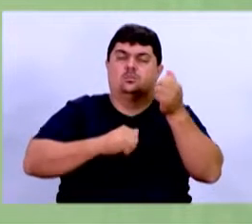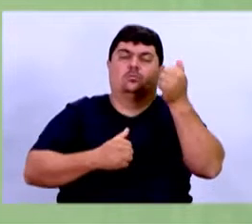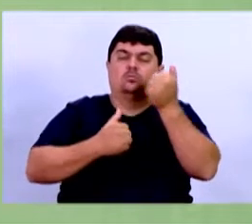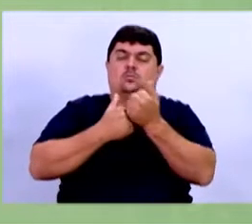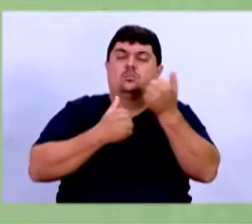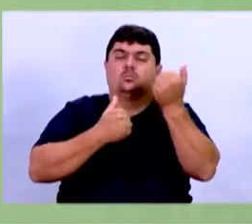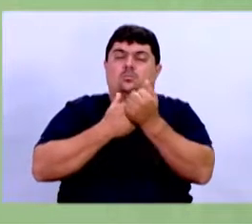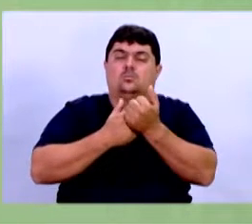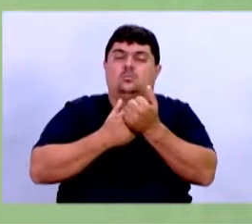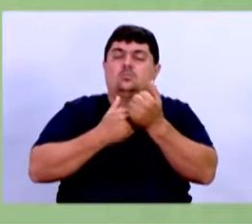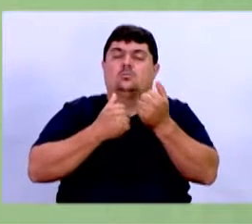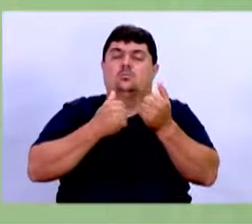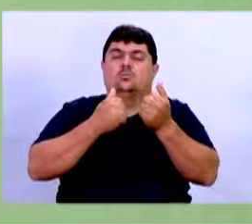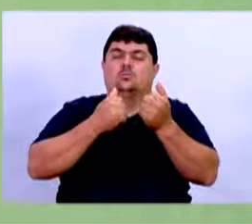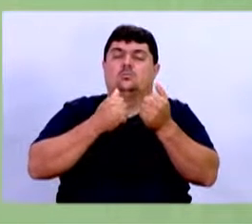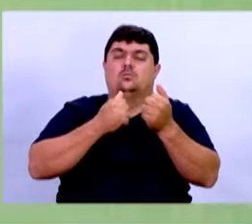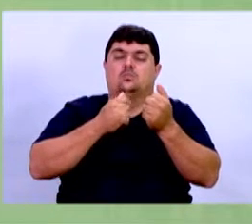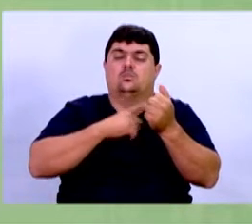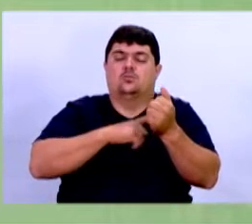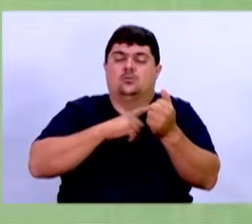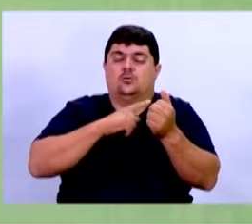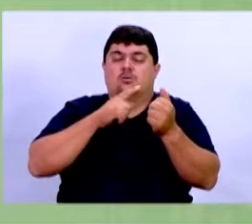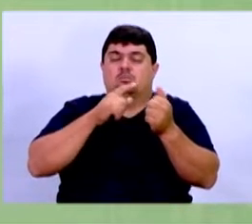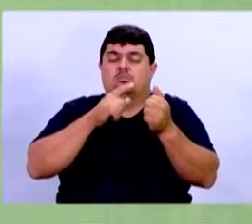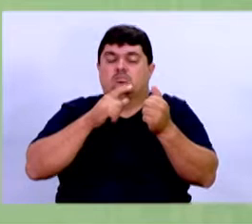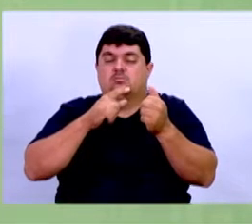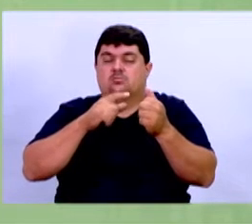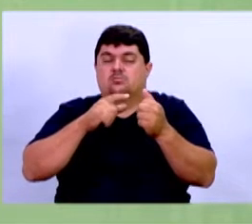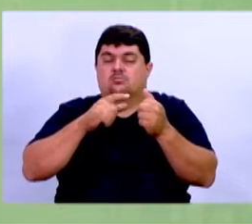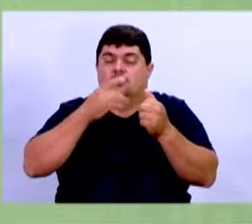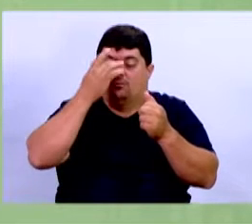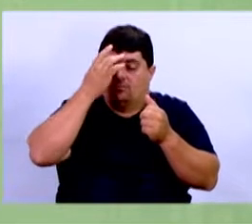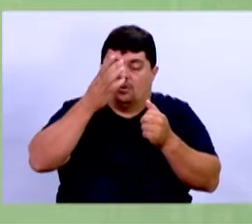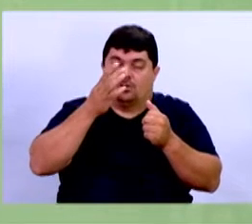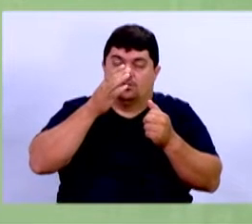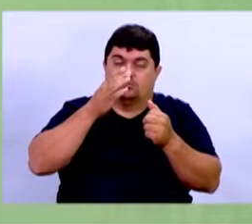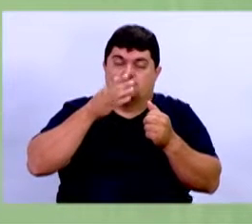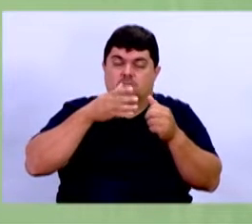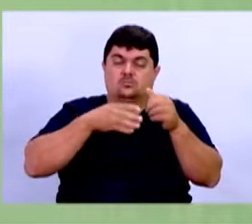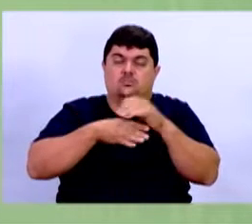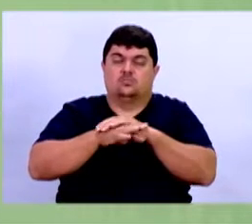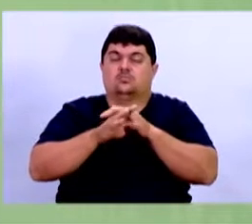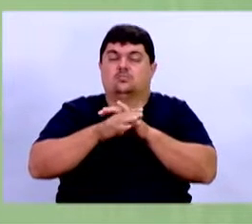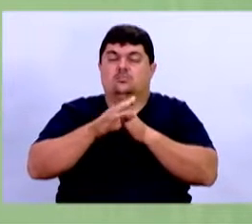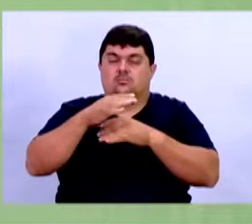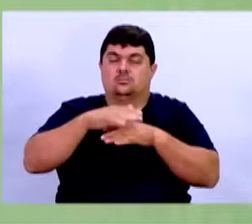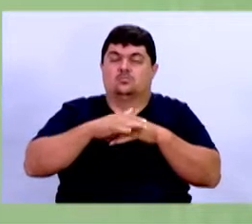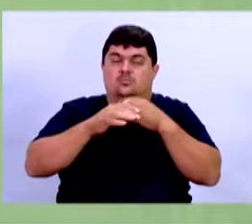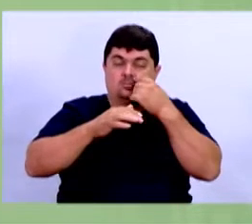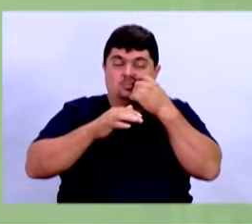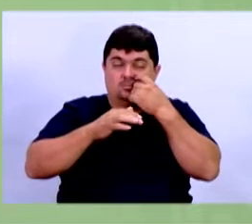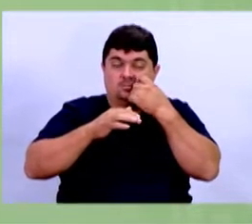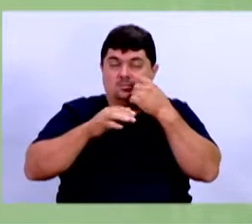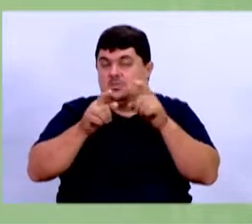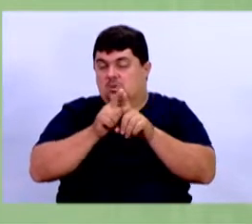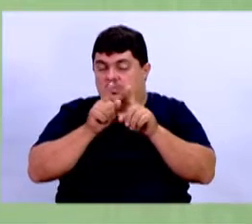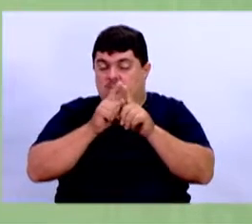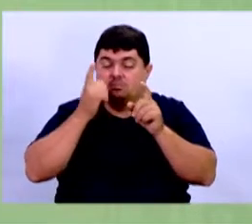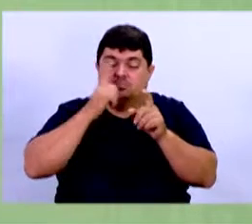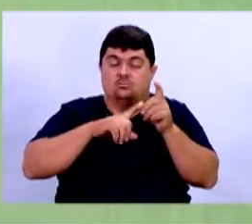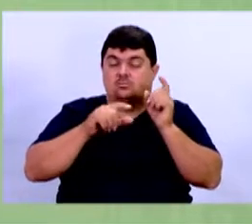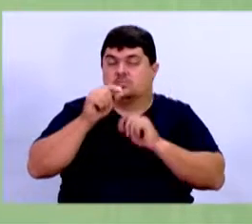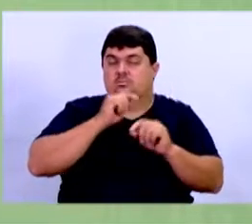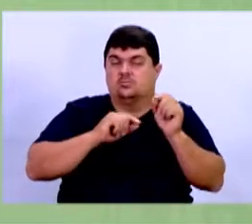de desempenho. Ele também traz flexibilidade, onde eu posso realizar mudanças. E ele também